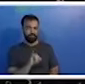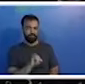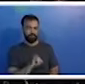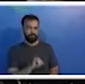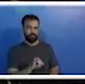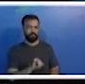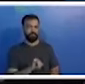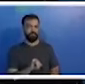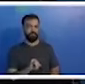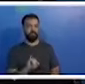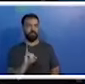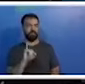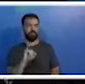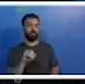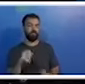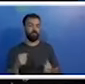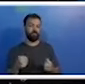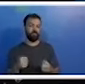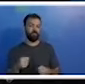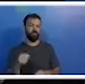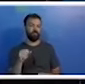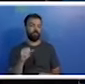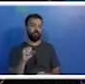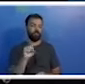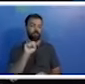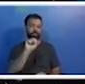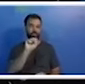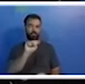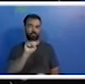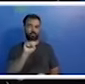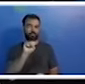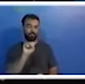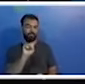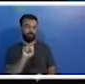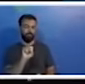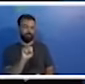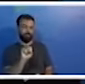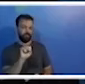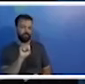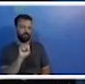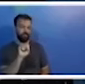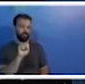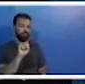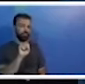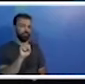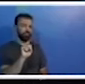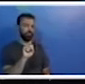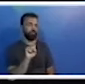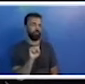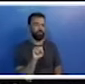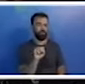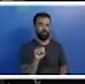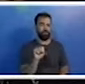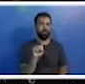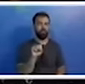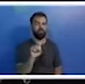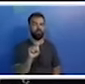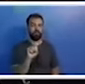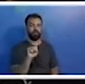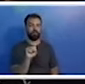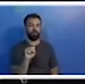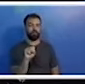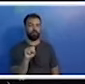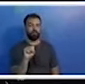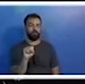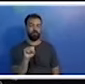tristeza nós falamos tres tres Olha o sonzinho do S tres ti